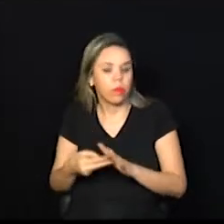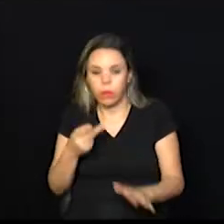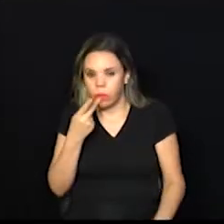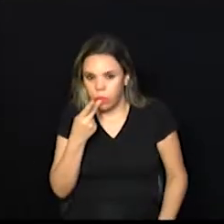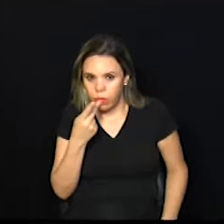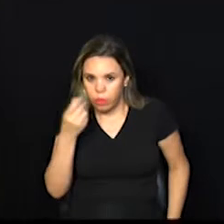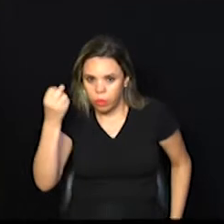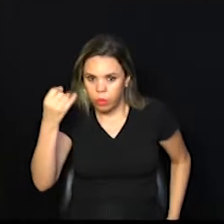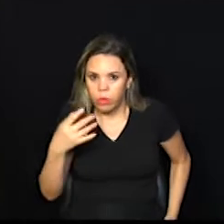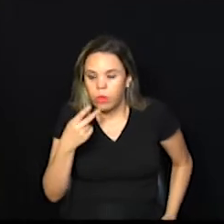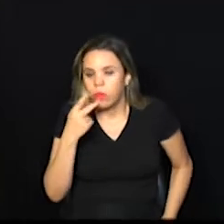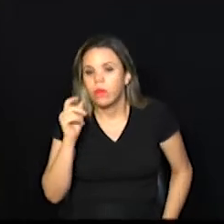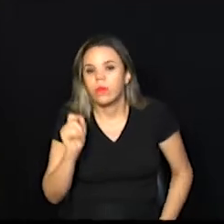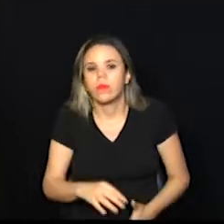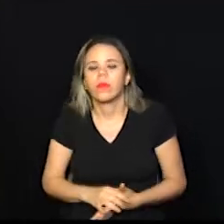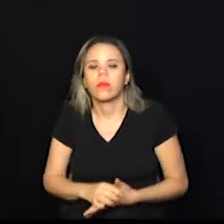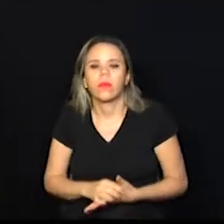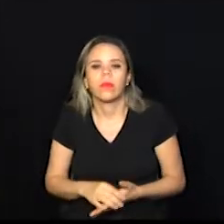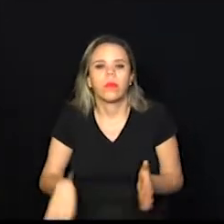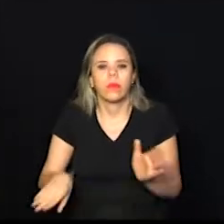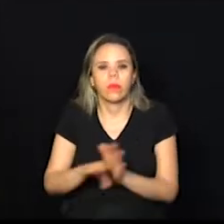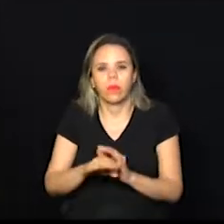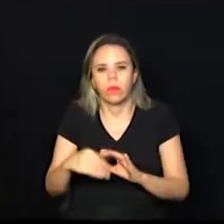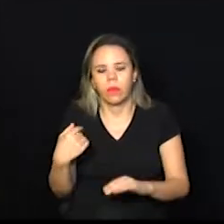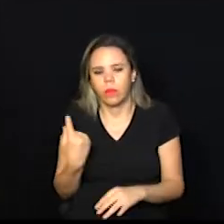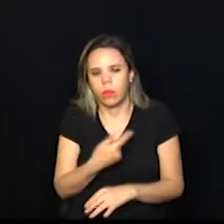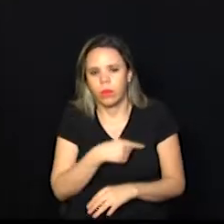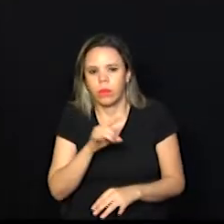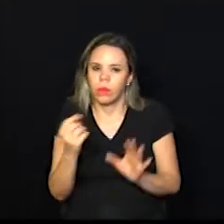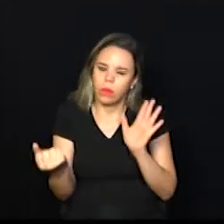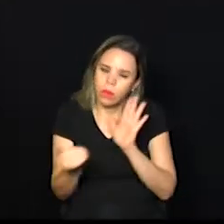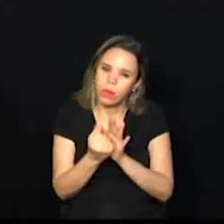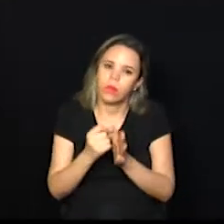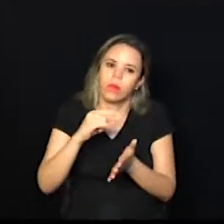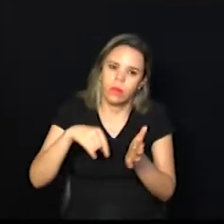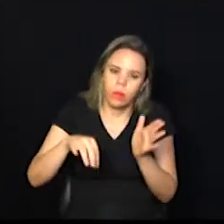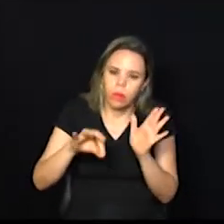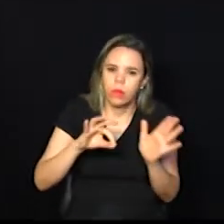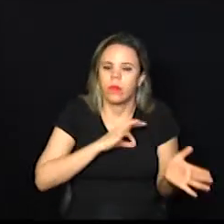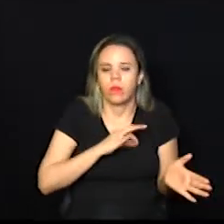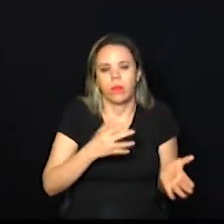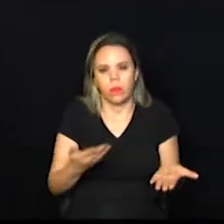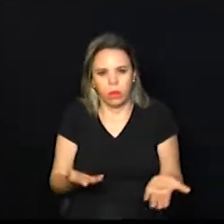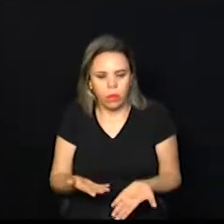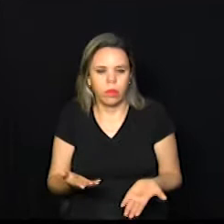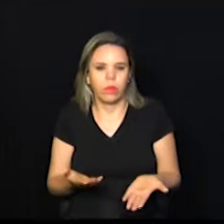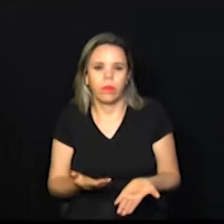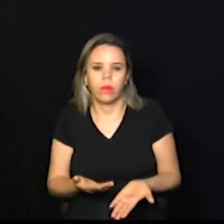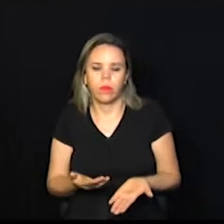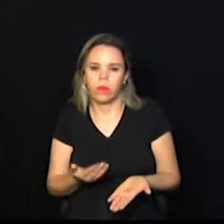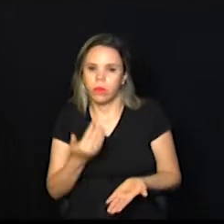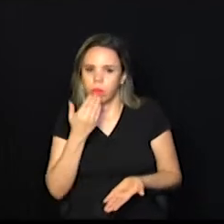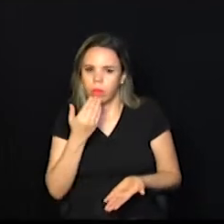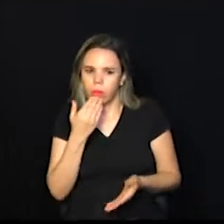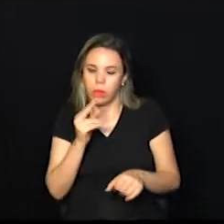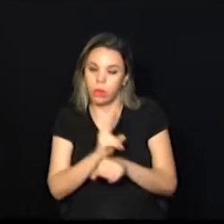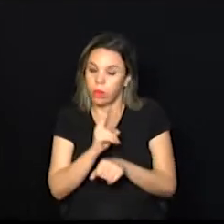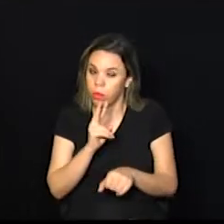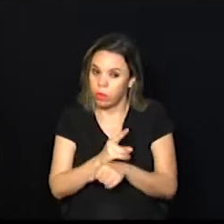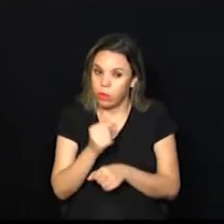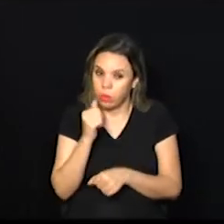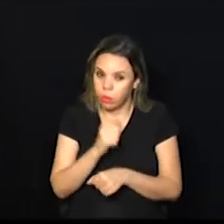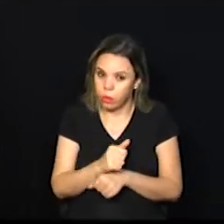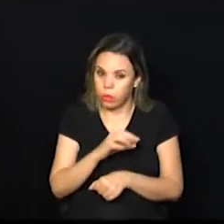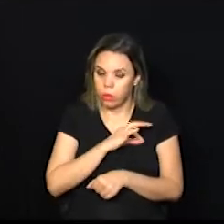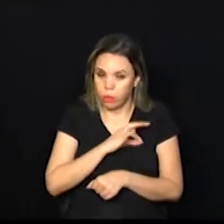a dizer, gente. O que vem para nós são só registros de boletins de ocorrência hoje com medida protetiva, tá?